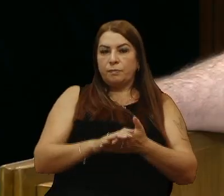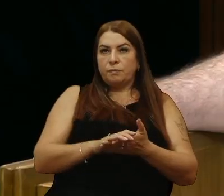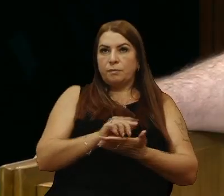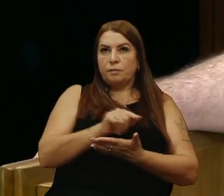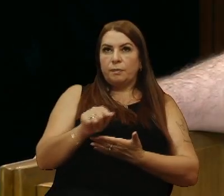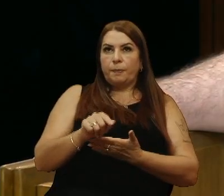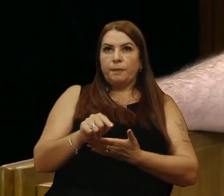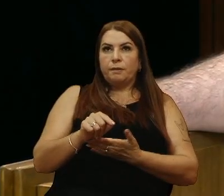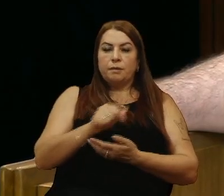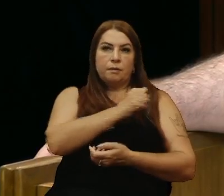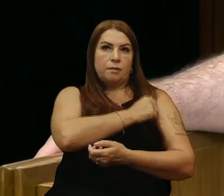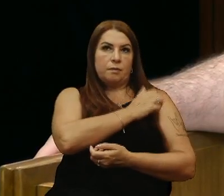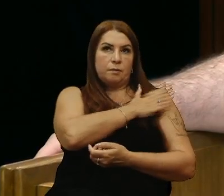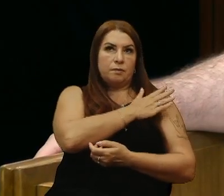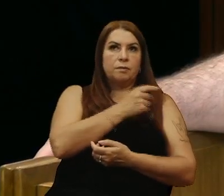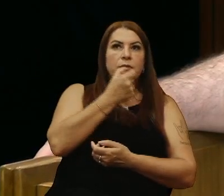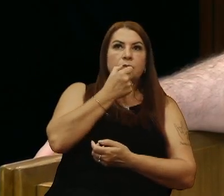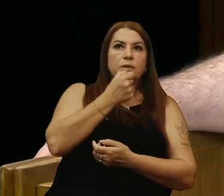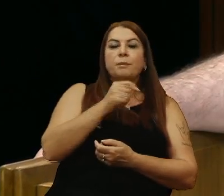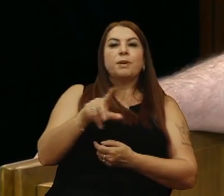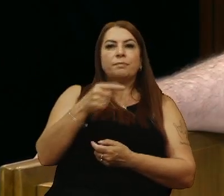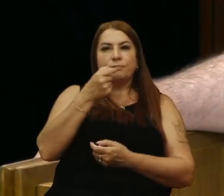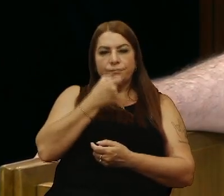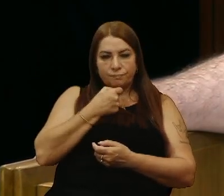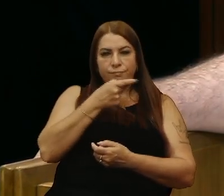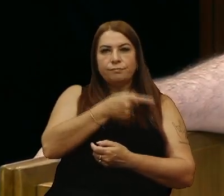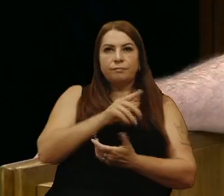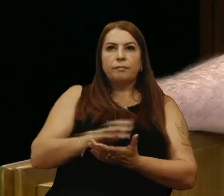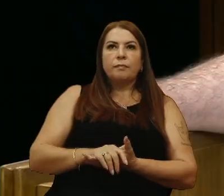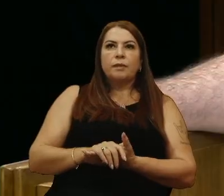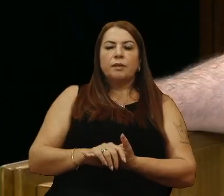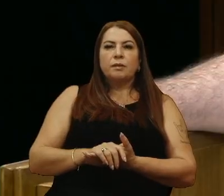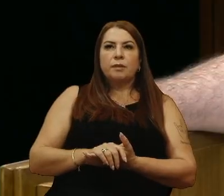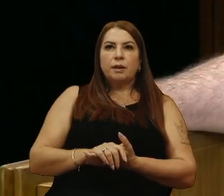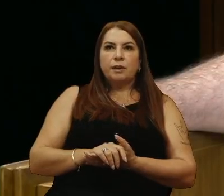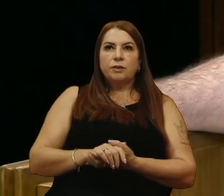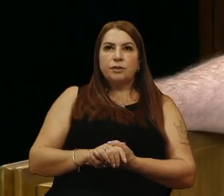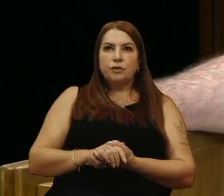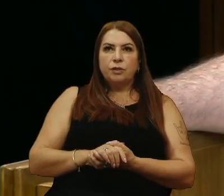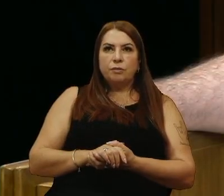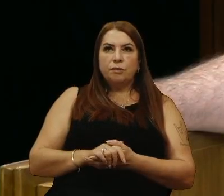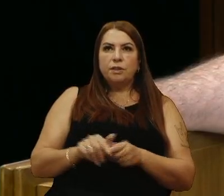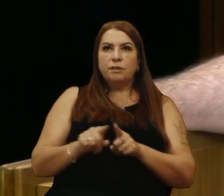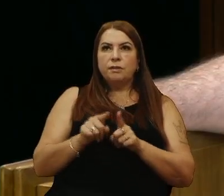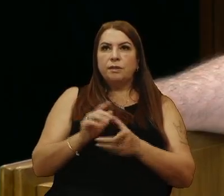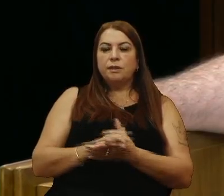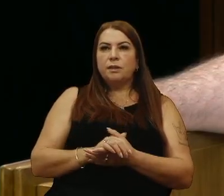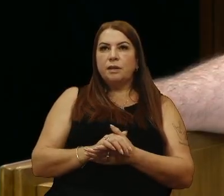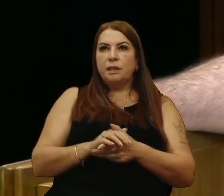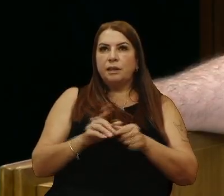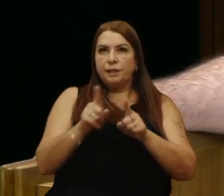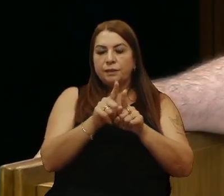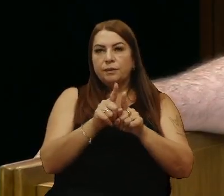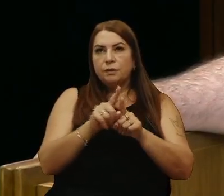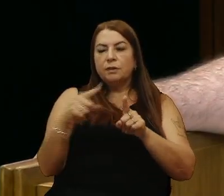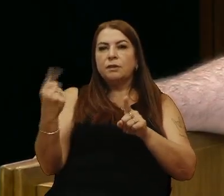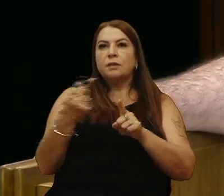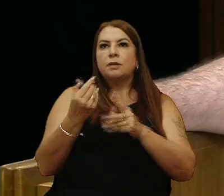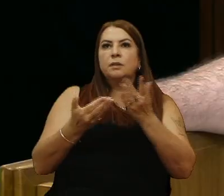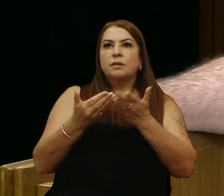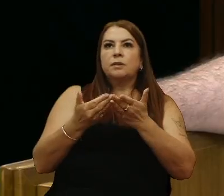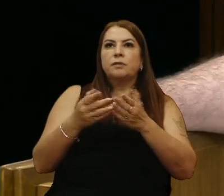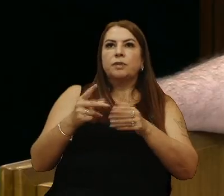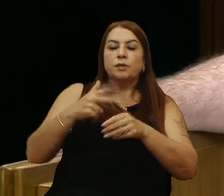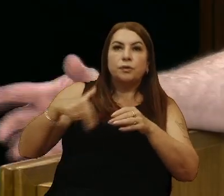vezes, Tenente Cristiano, acontece e aconteceu na enchente, e aqui eu quero, mais uma vez, por diversas vezes a gente fez isso